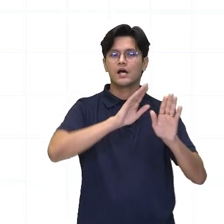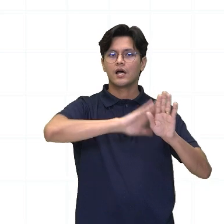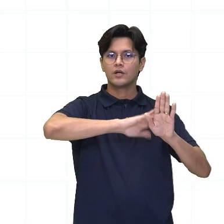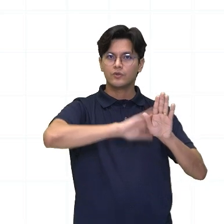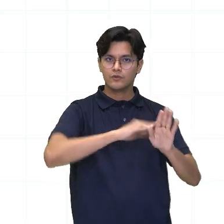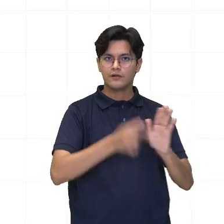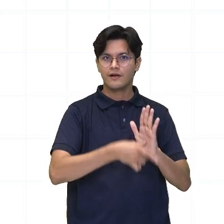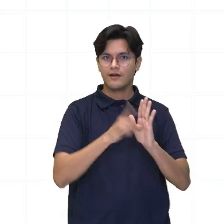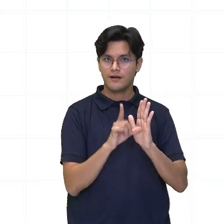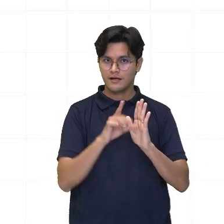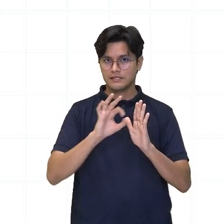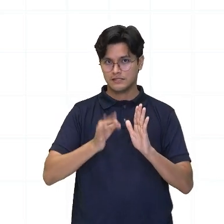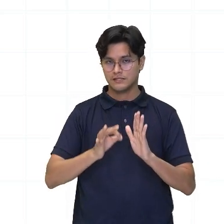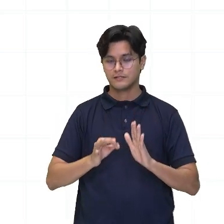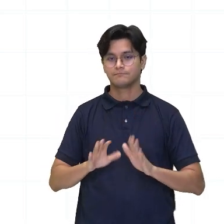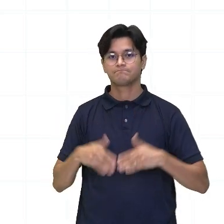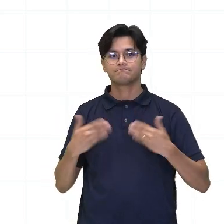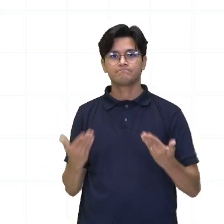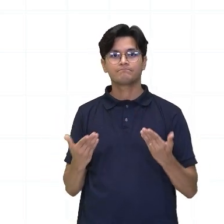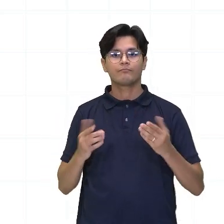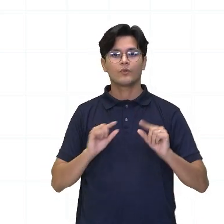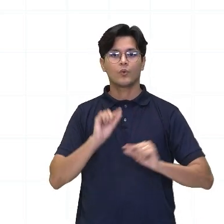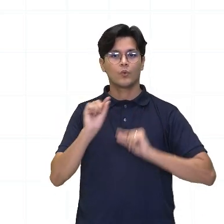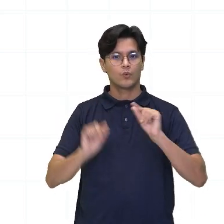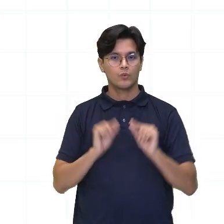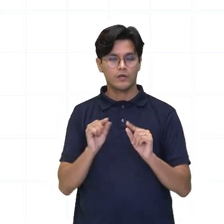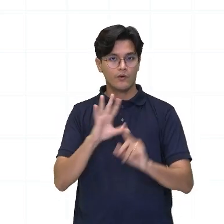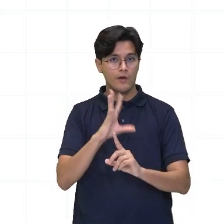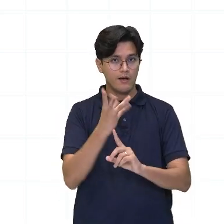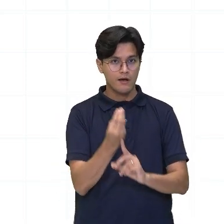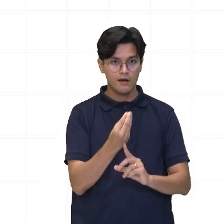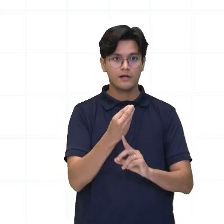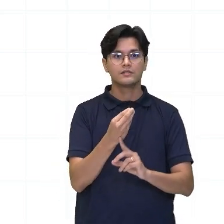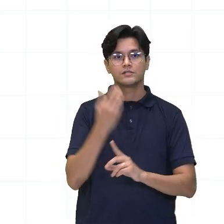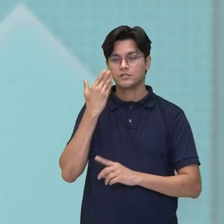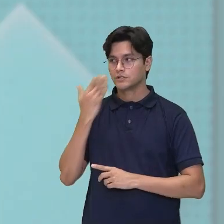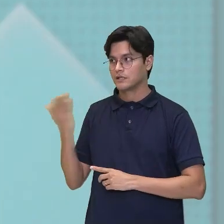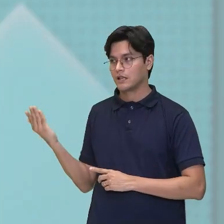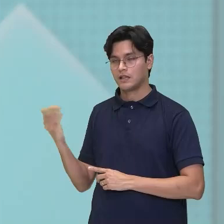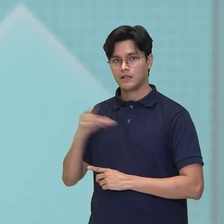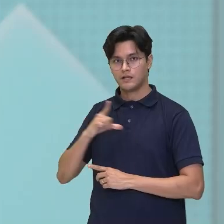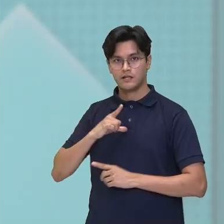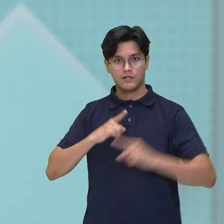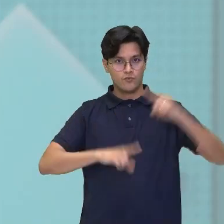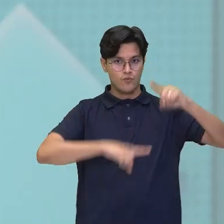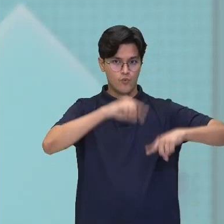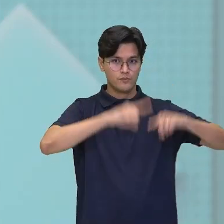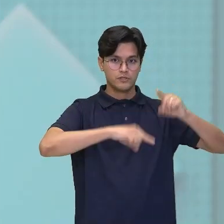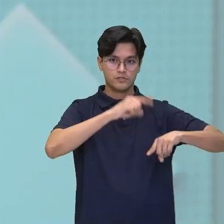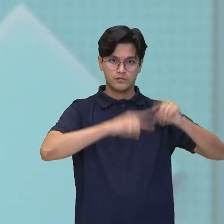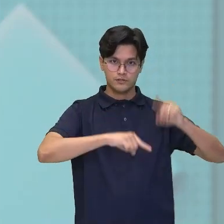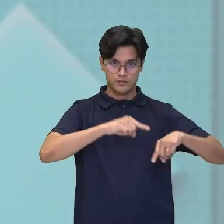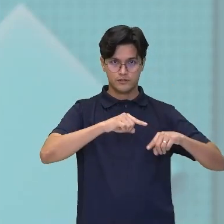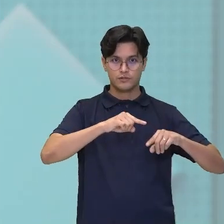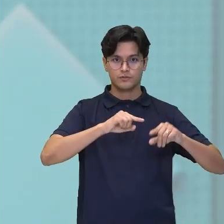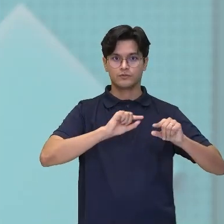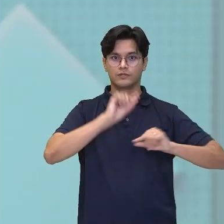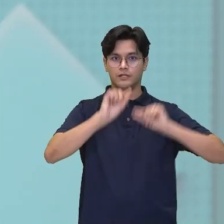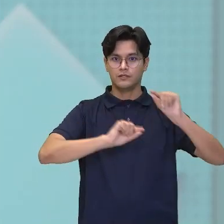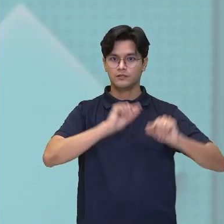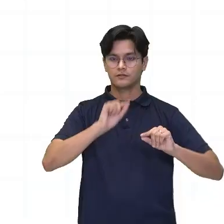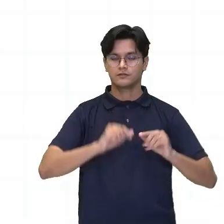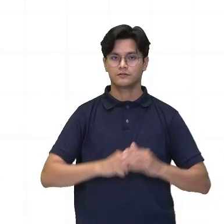materialização. Então, essa arte conceitual, nós temos o objeto, que é chamado ready-made. O que